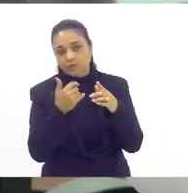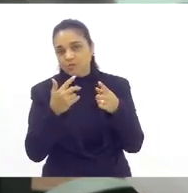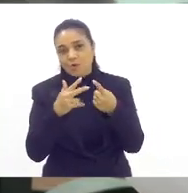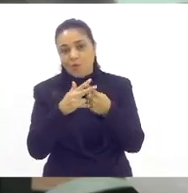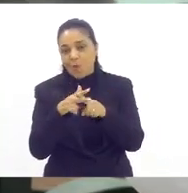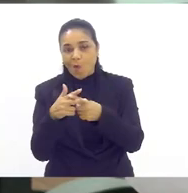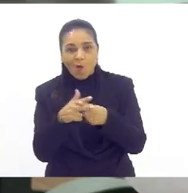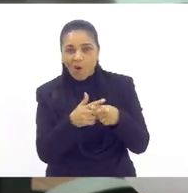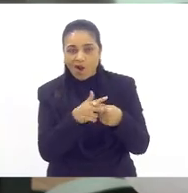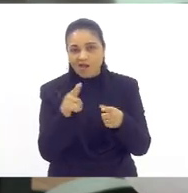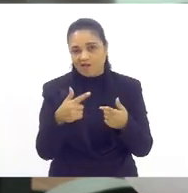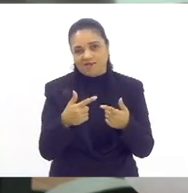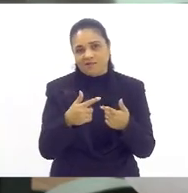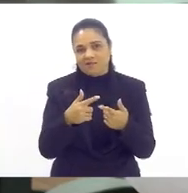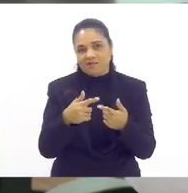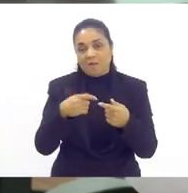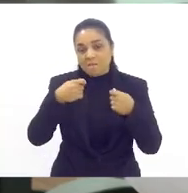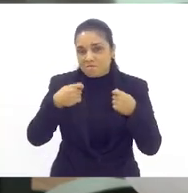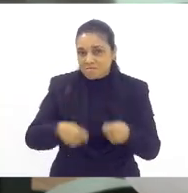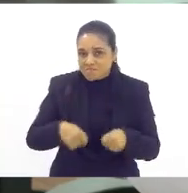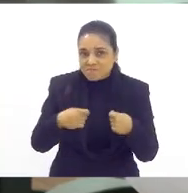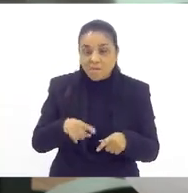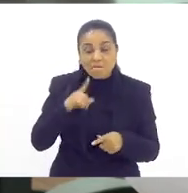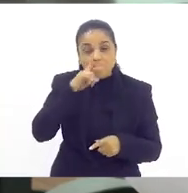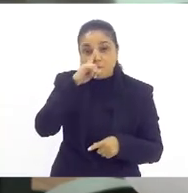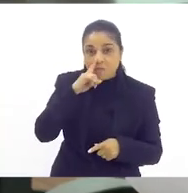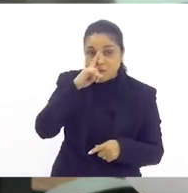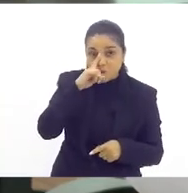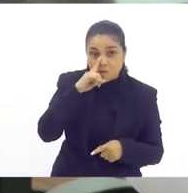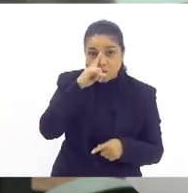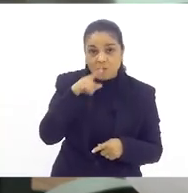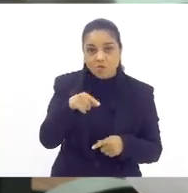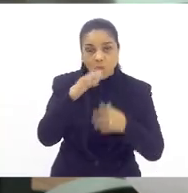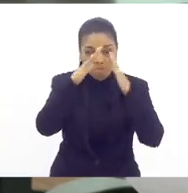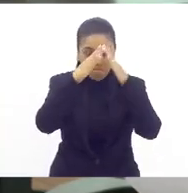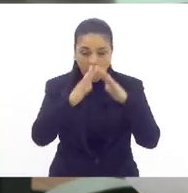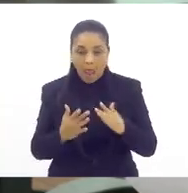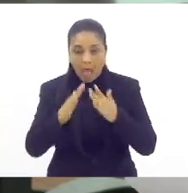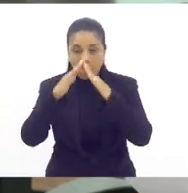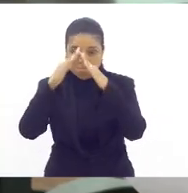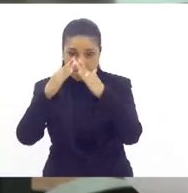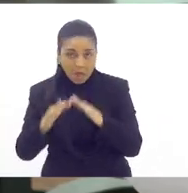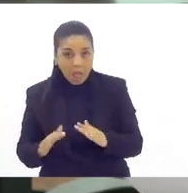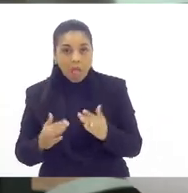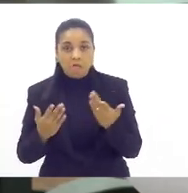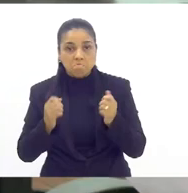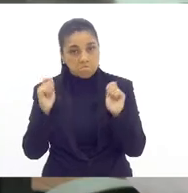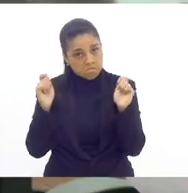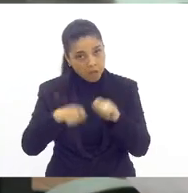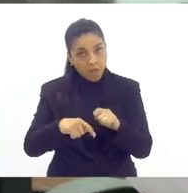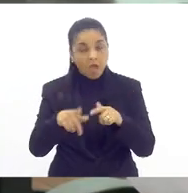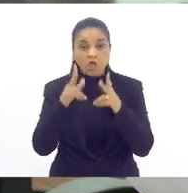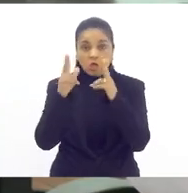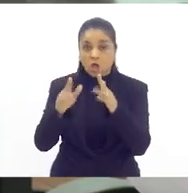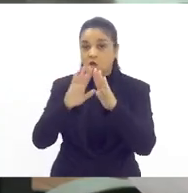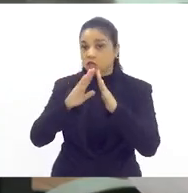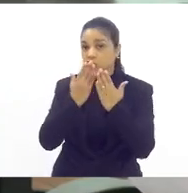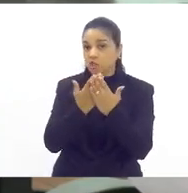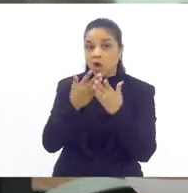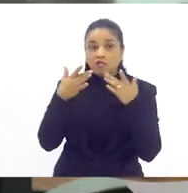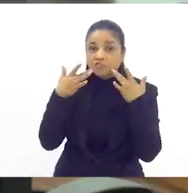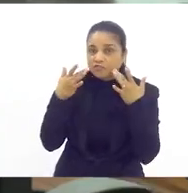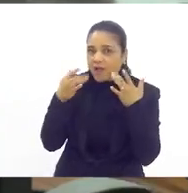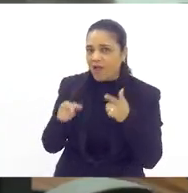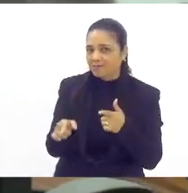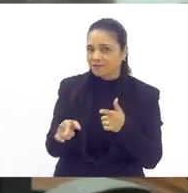temos instituições que perigam a se tornar escombros Olha a situação da escola de teatro a escola